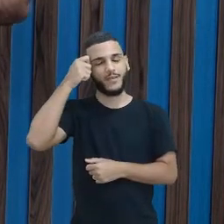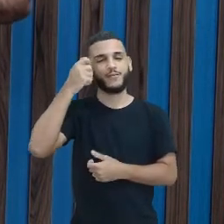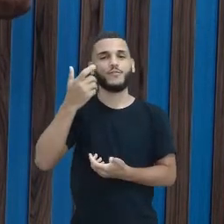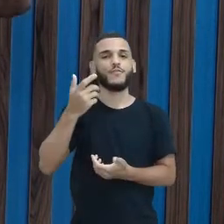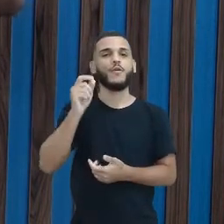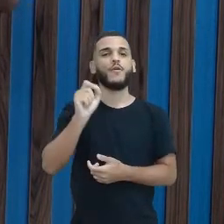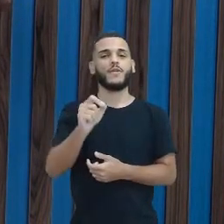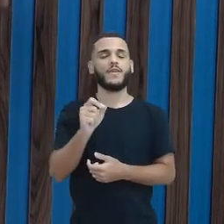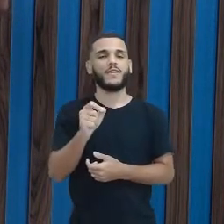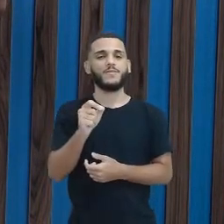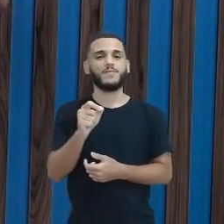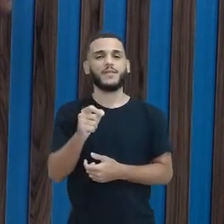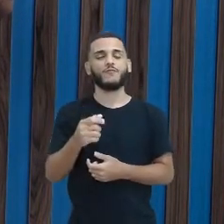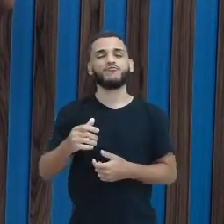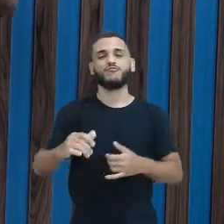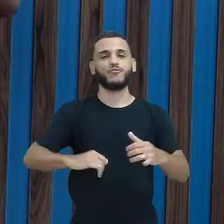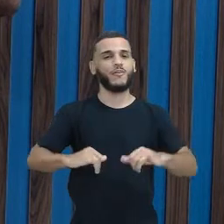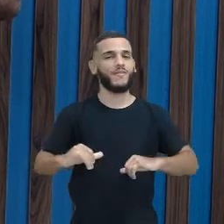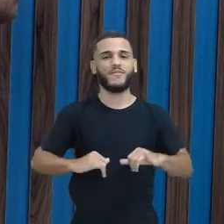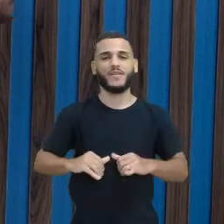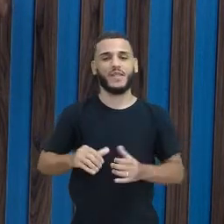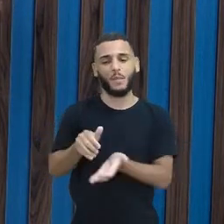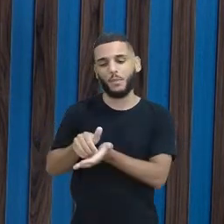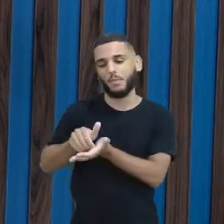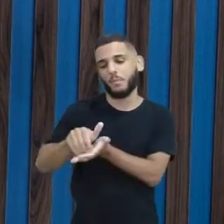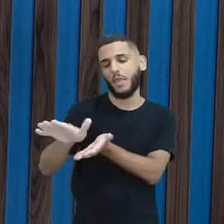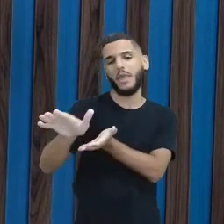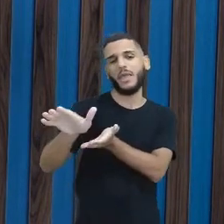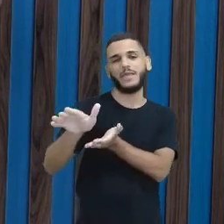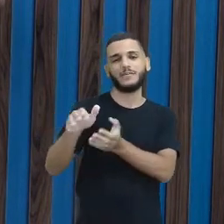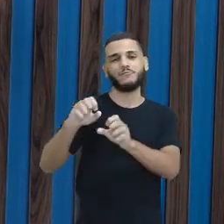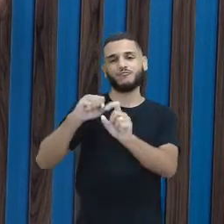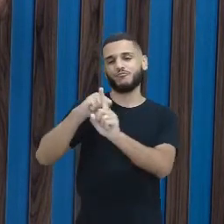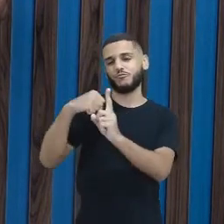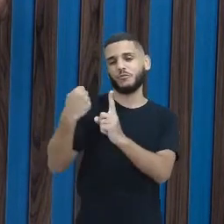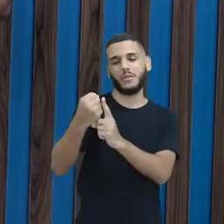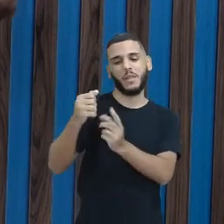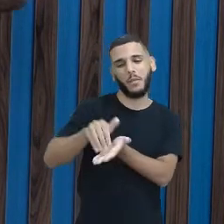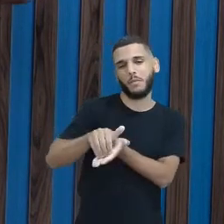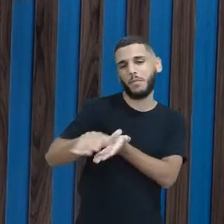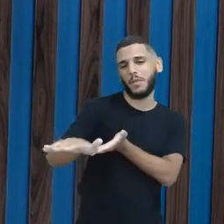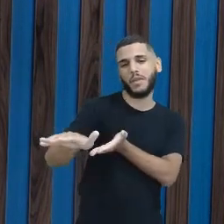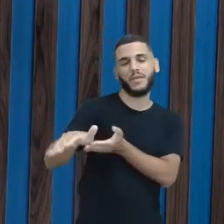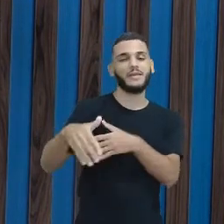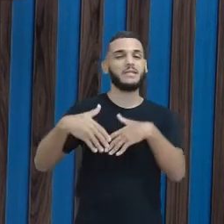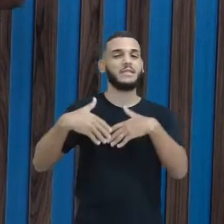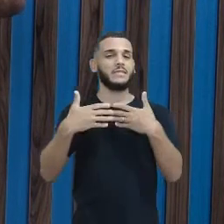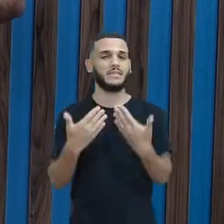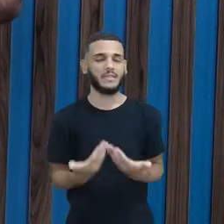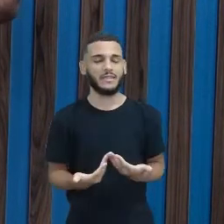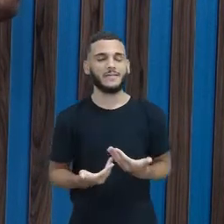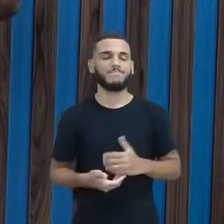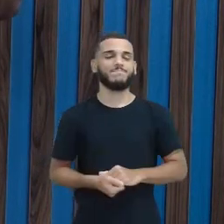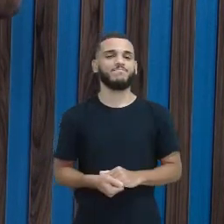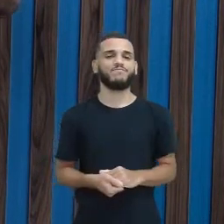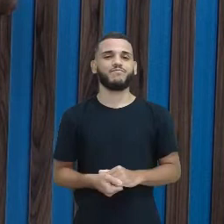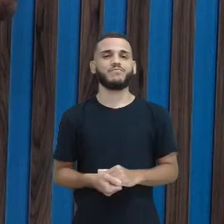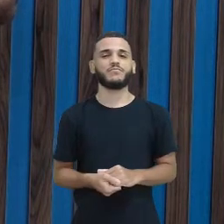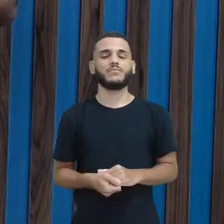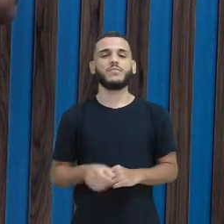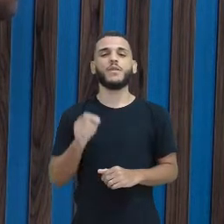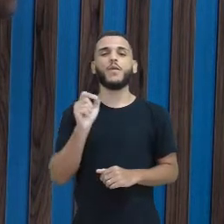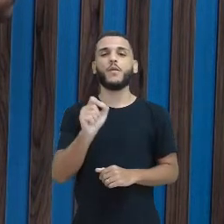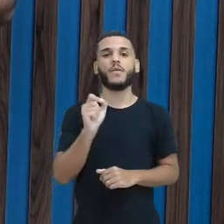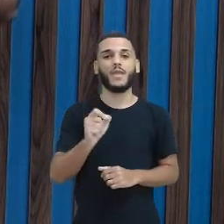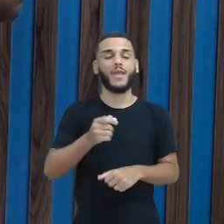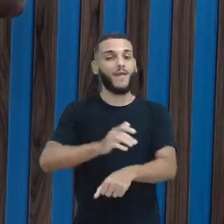sendo marginalizados, ou seja, colocados à margem da sociedade, e essa chaga, né,